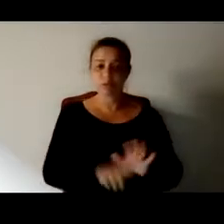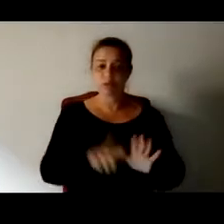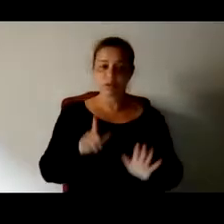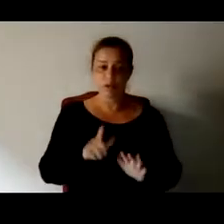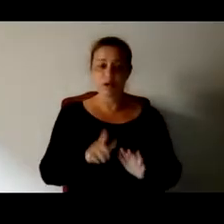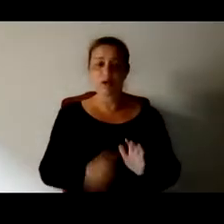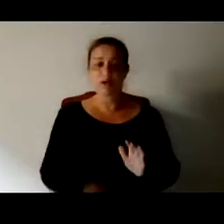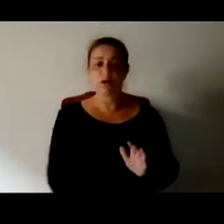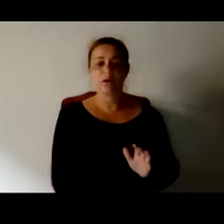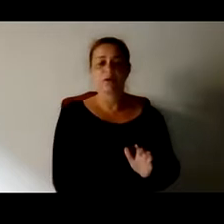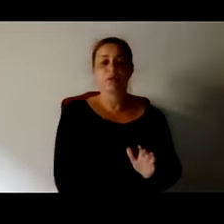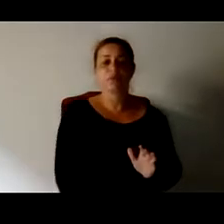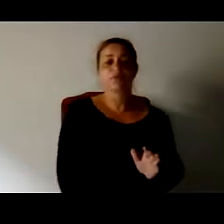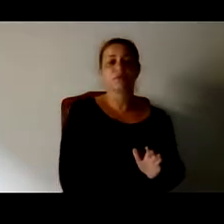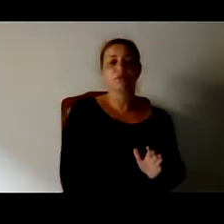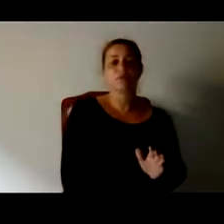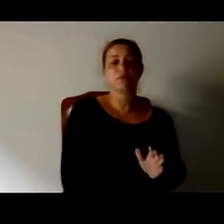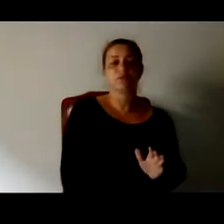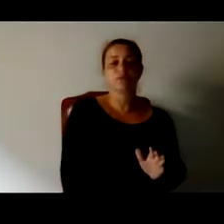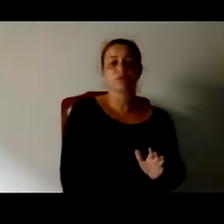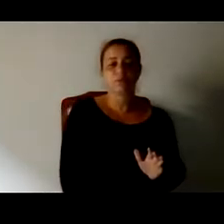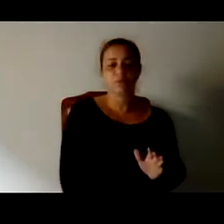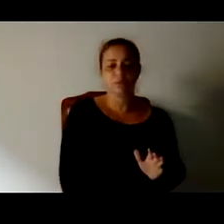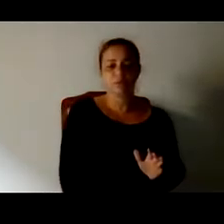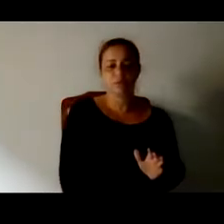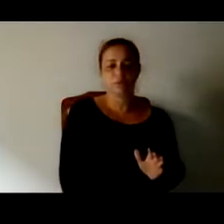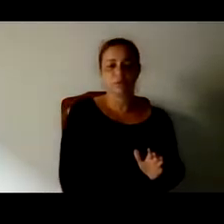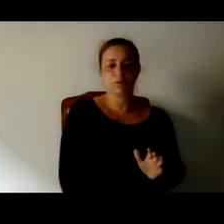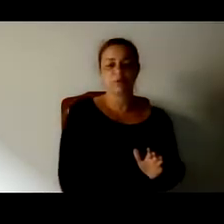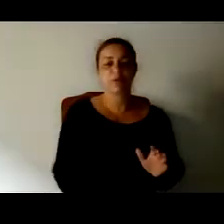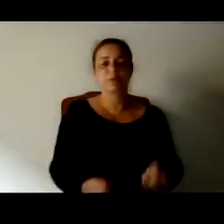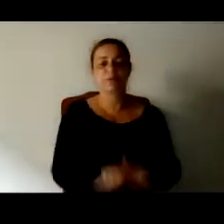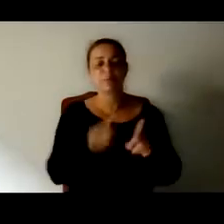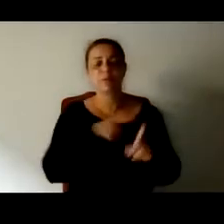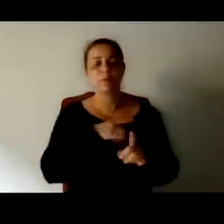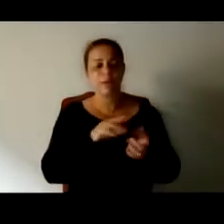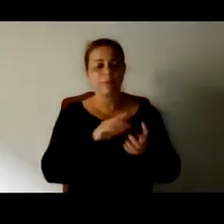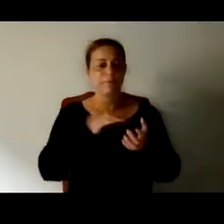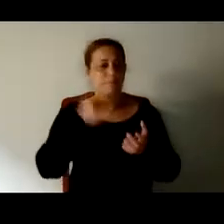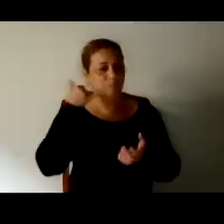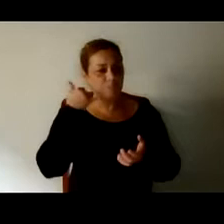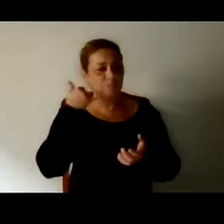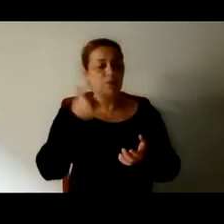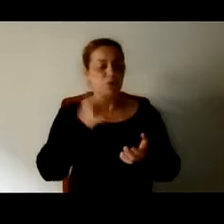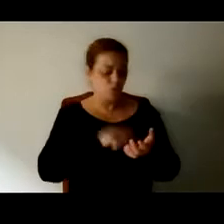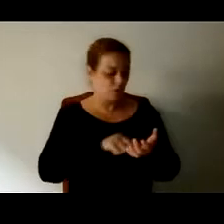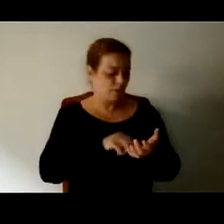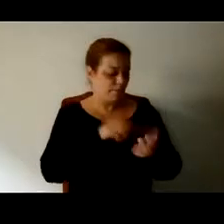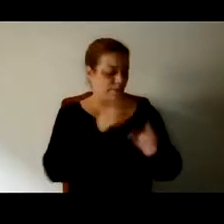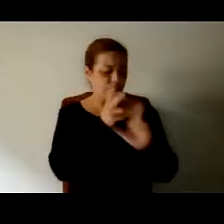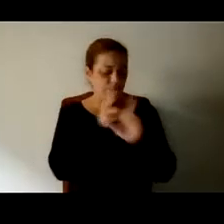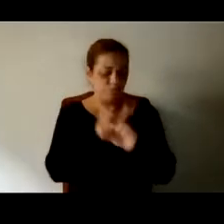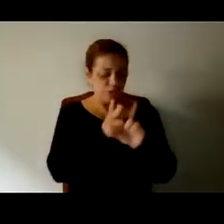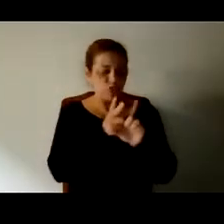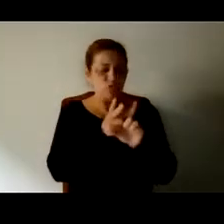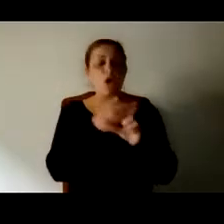anterior. E ao lado tem um vídeo tutorial que explica como que se mexe com essa